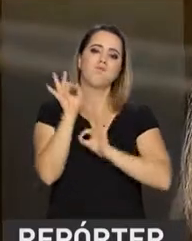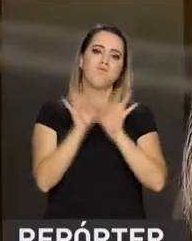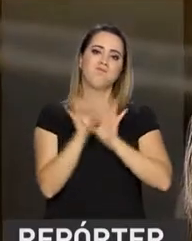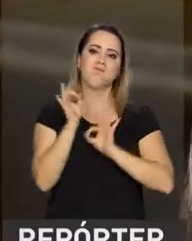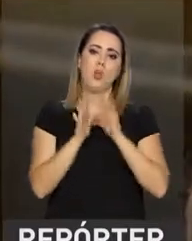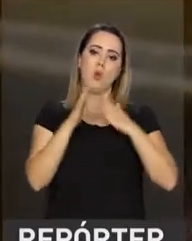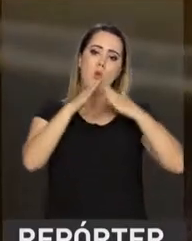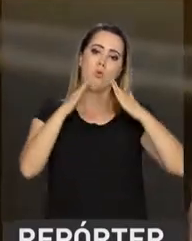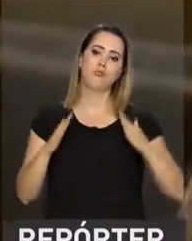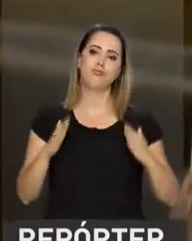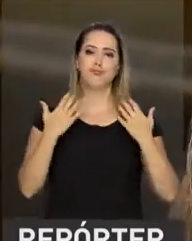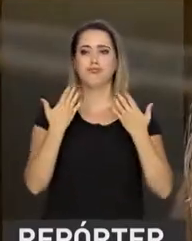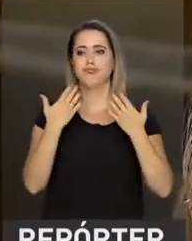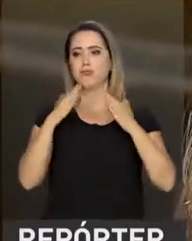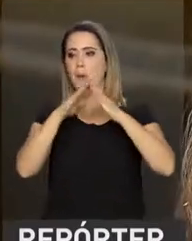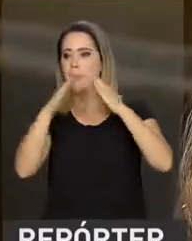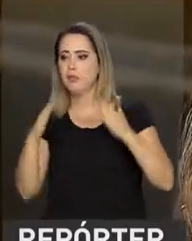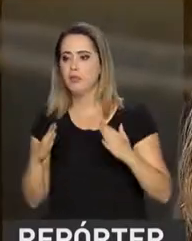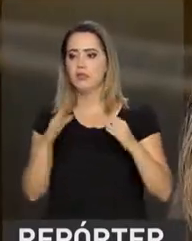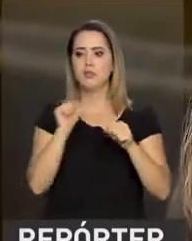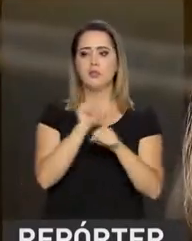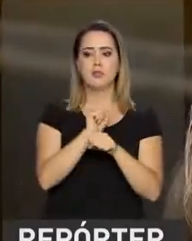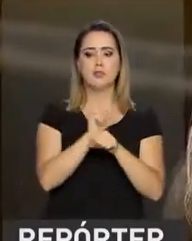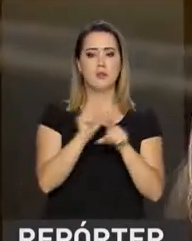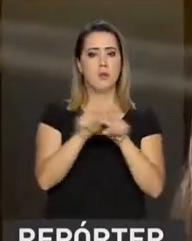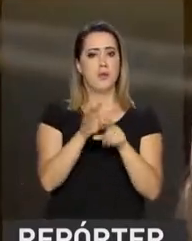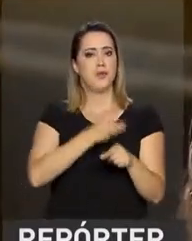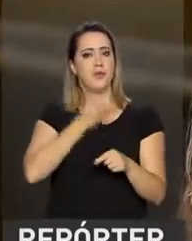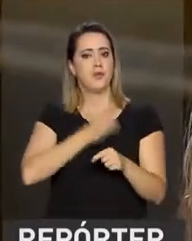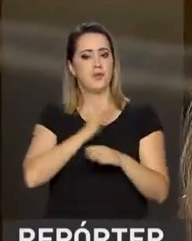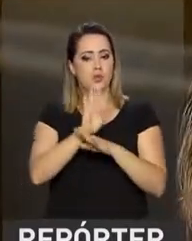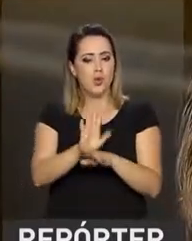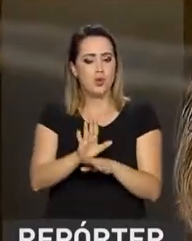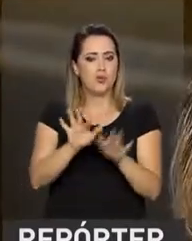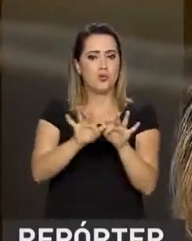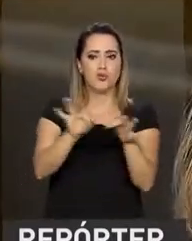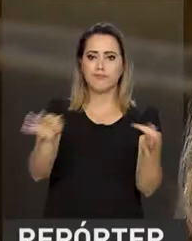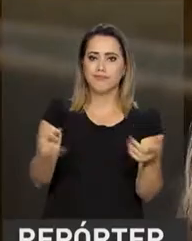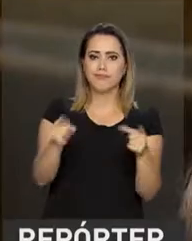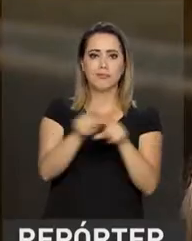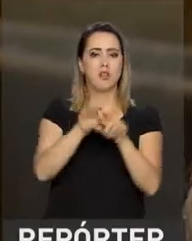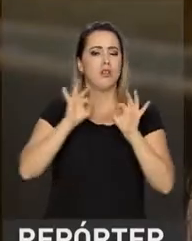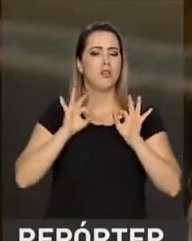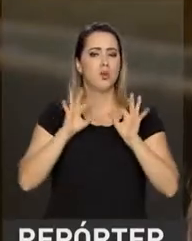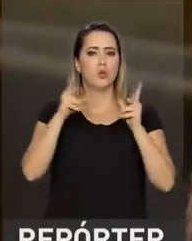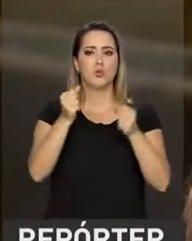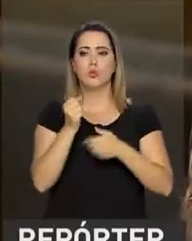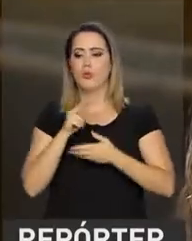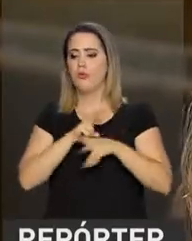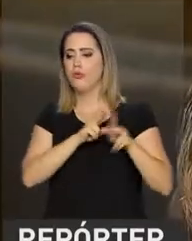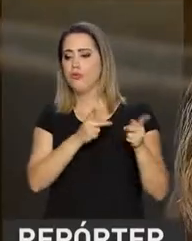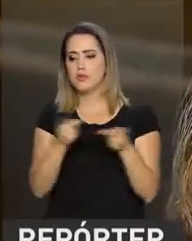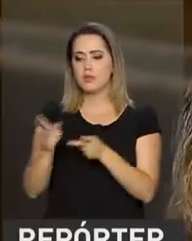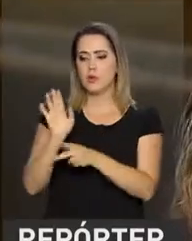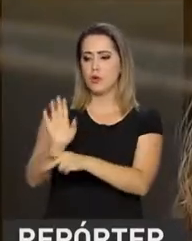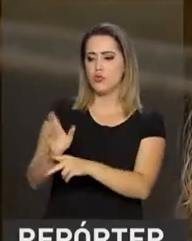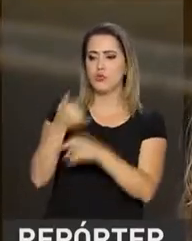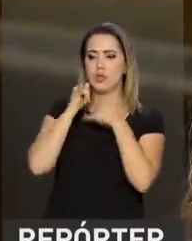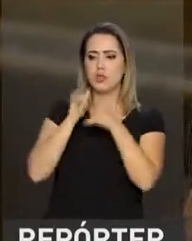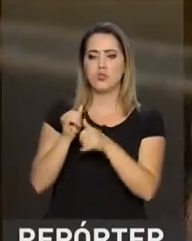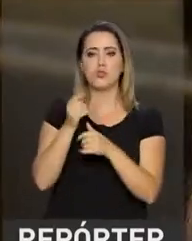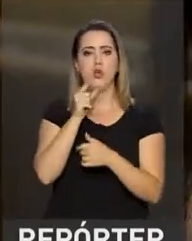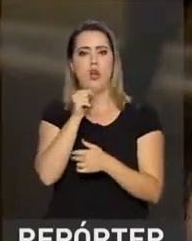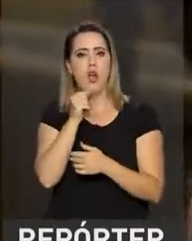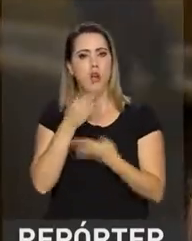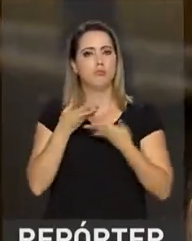o outro, ajudando o vizinho a botar um telhado temporário, o vizinho ajuda a limpar, um vizinho da água, outro vizinho da gerador. Então a ilha está num momento